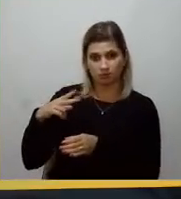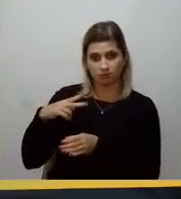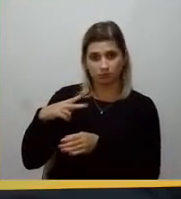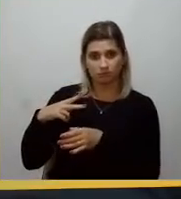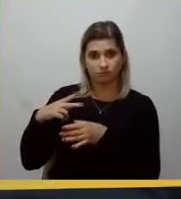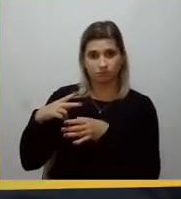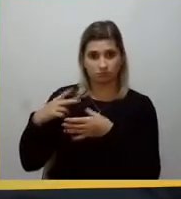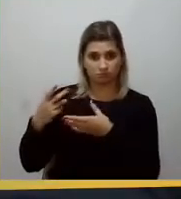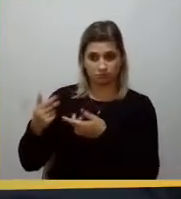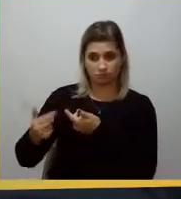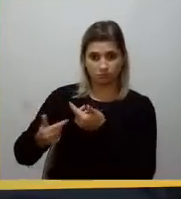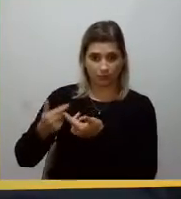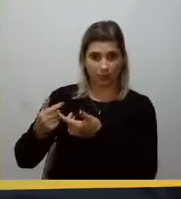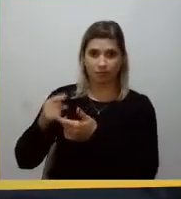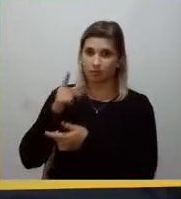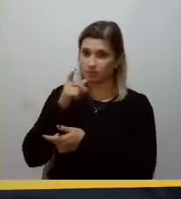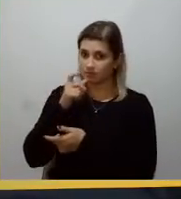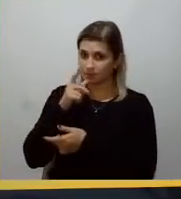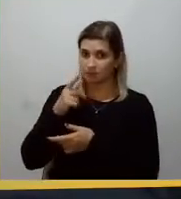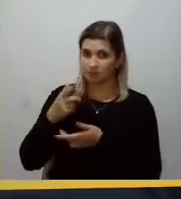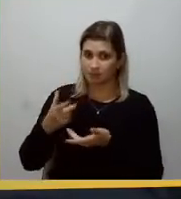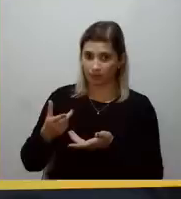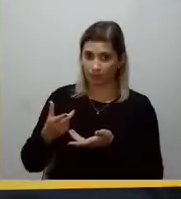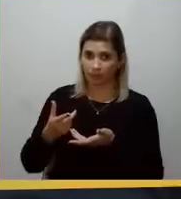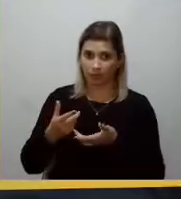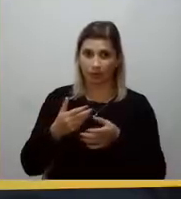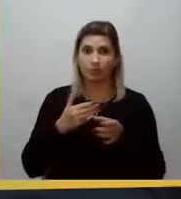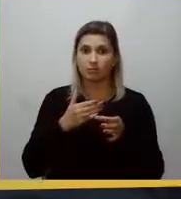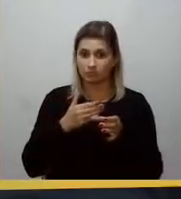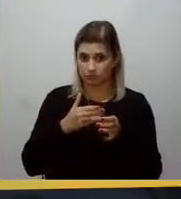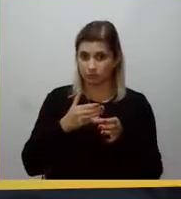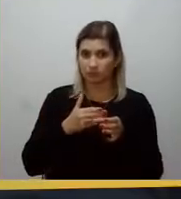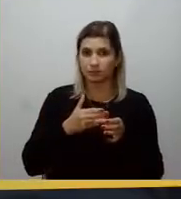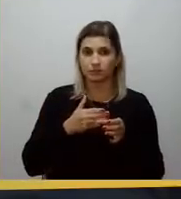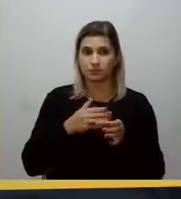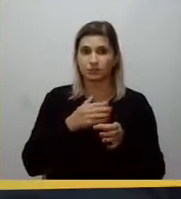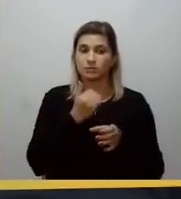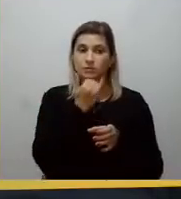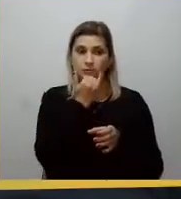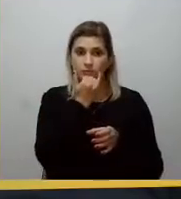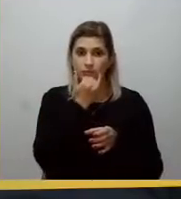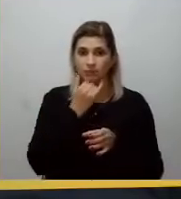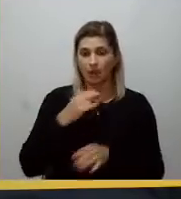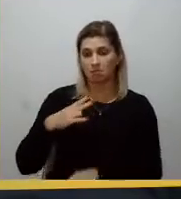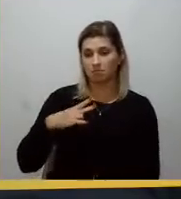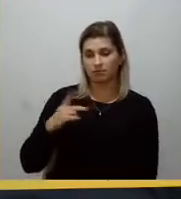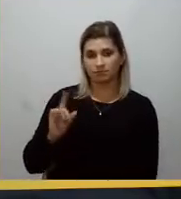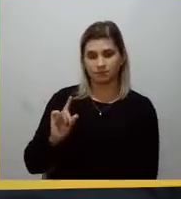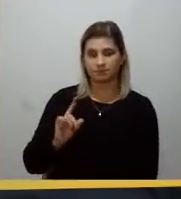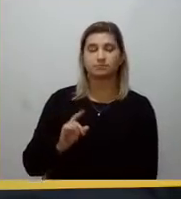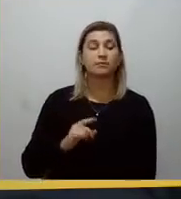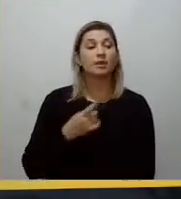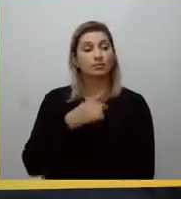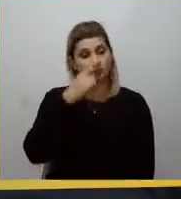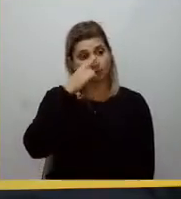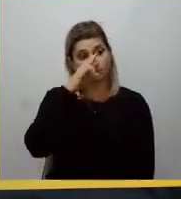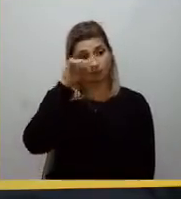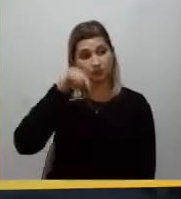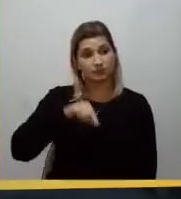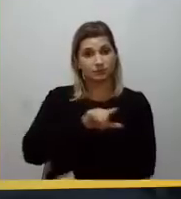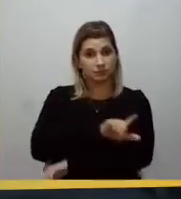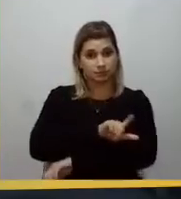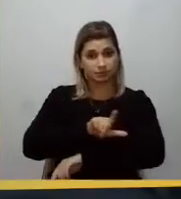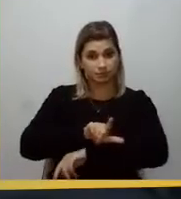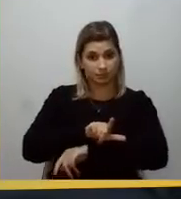as suas atividades. Não, municipalizar. Municipalizar, isso, desculpa. Não foi privatizar. E essa ideia para Lages surgiu enquanto o